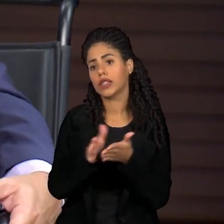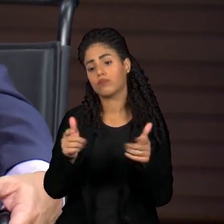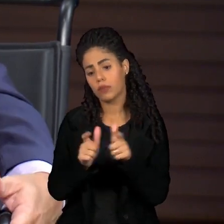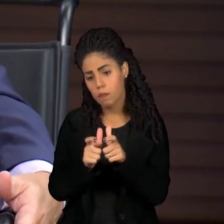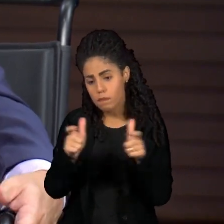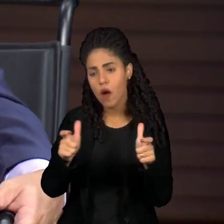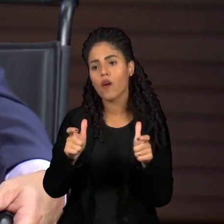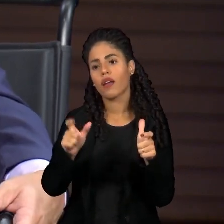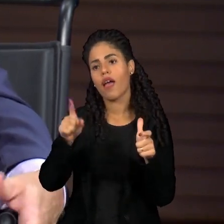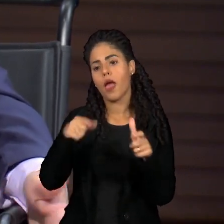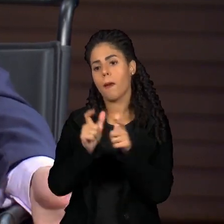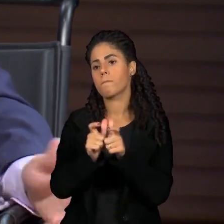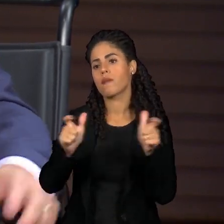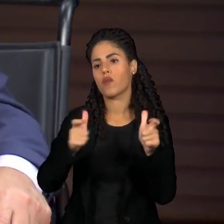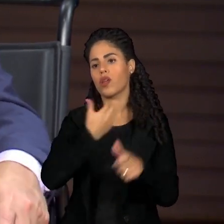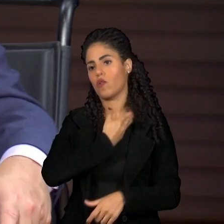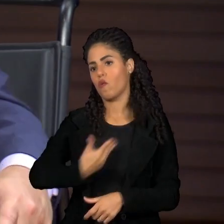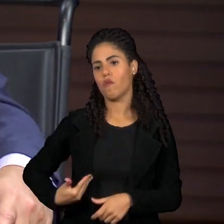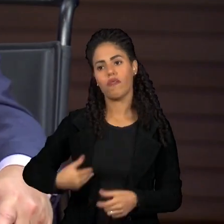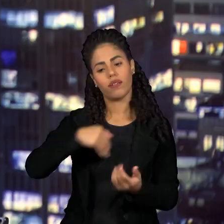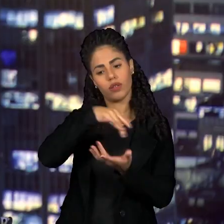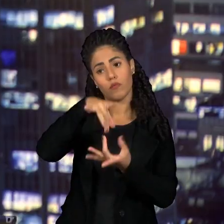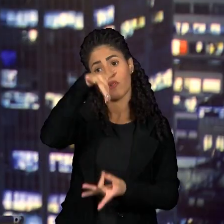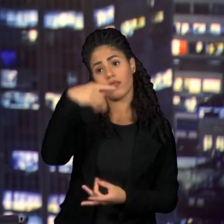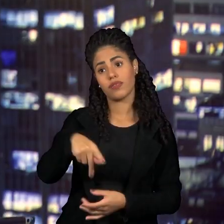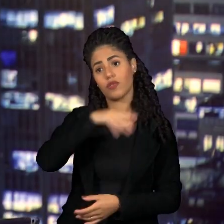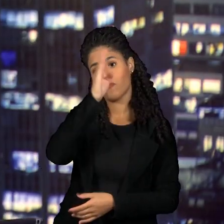maioria e maioria governa na democracia.